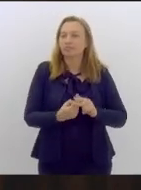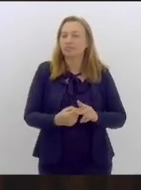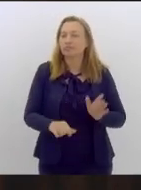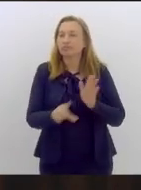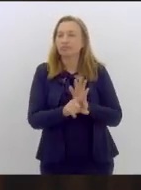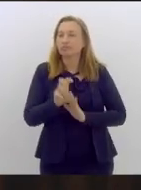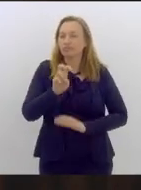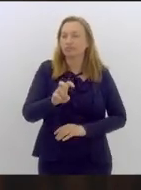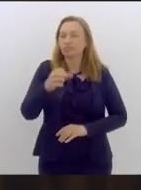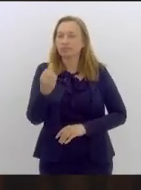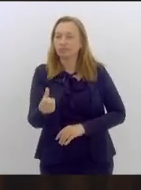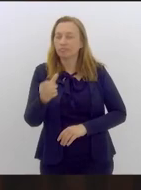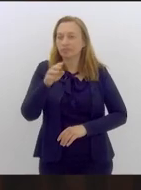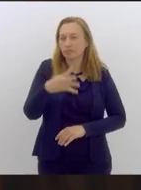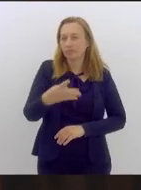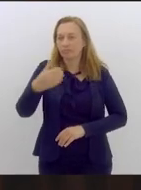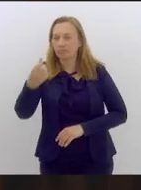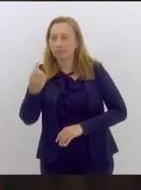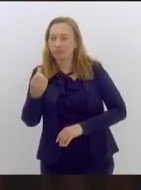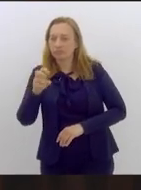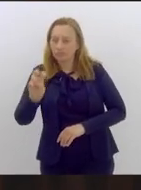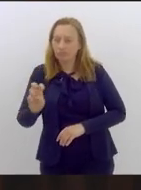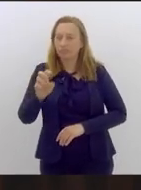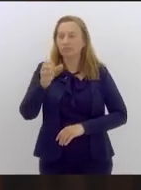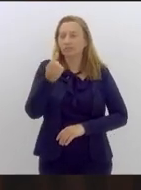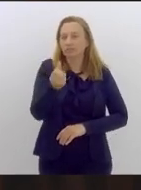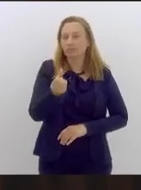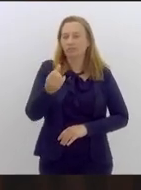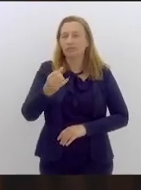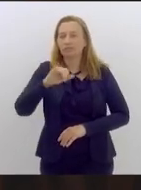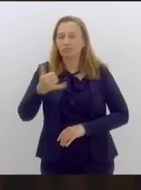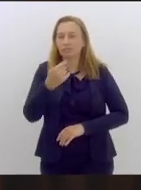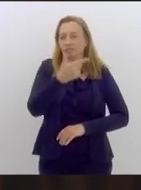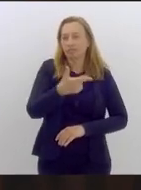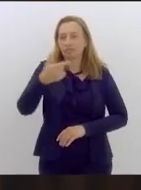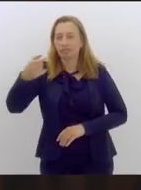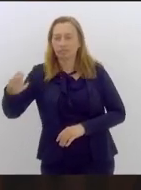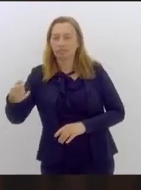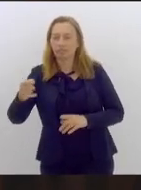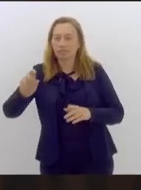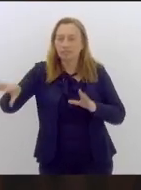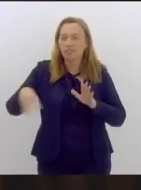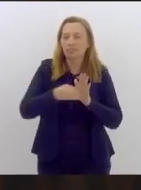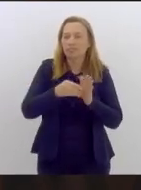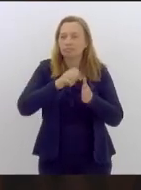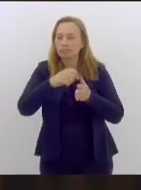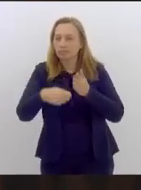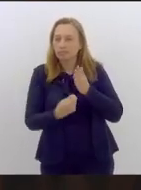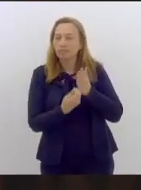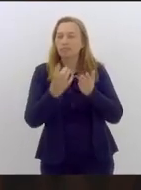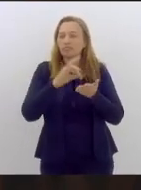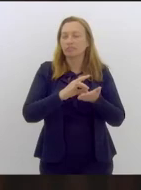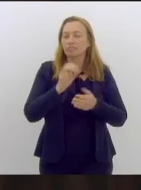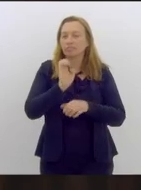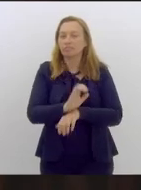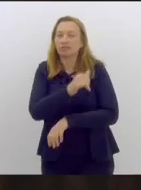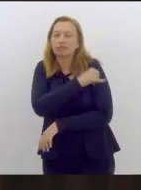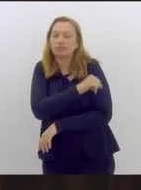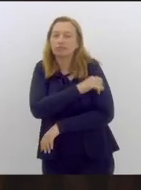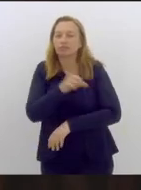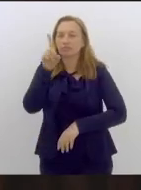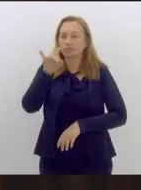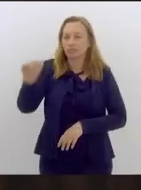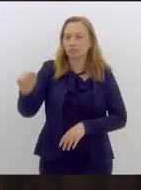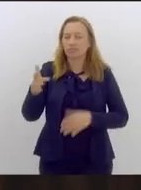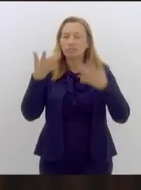lei 5645 de 6 de janeiro de 2010, para incluir no calendário oficial do Estado do Rio de Janeiro o Dia